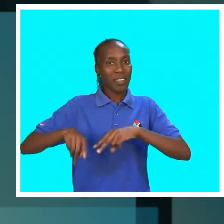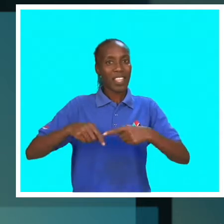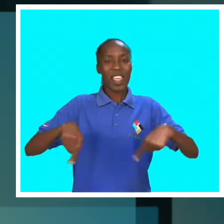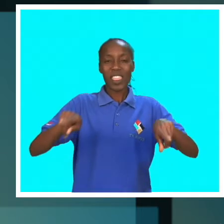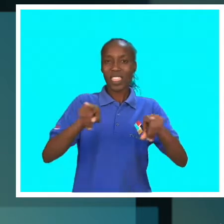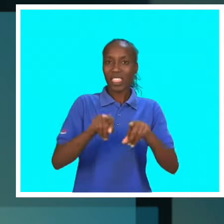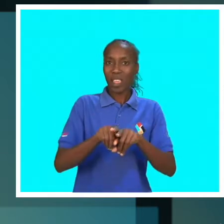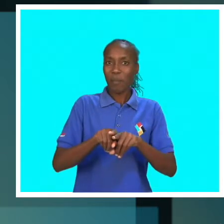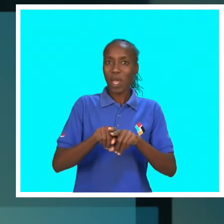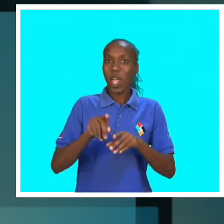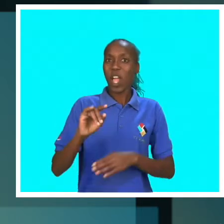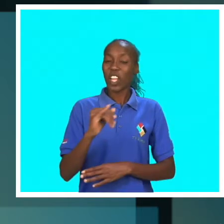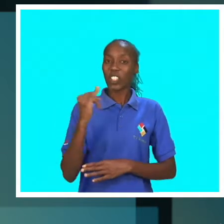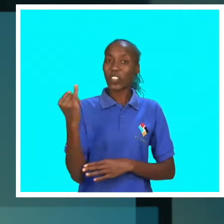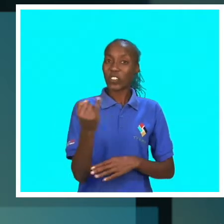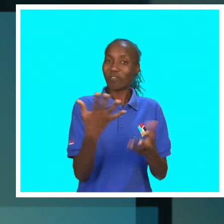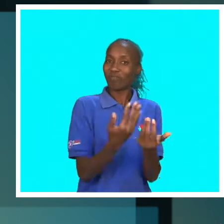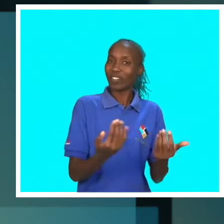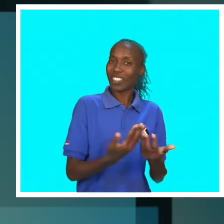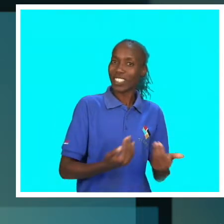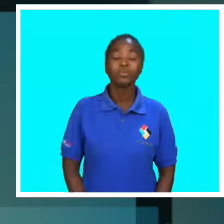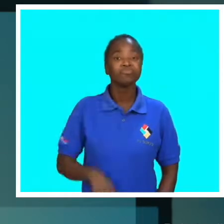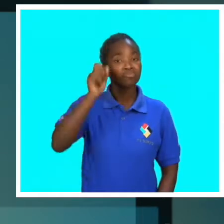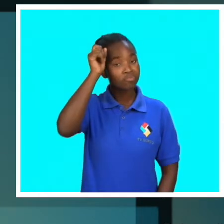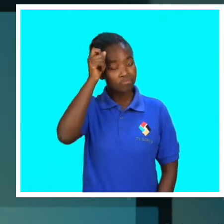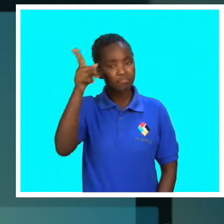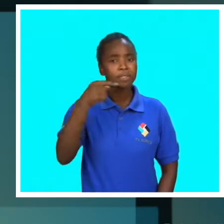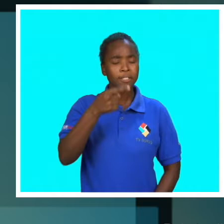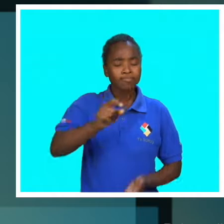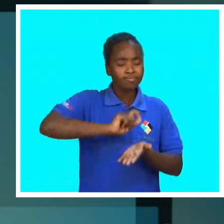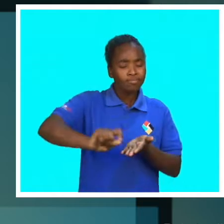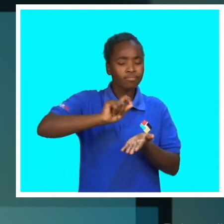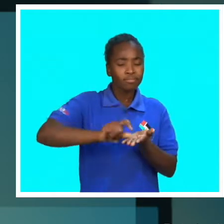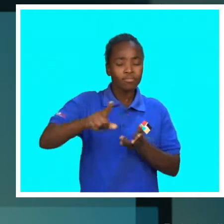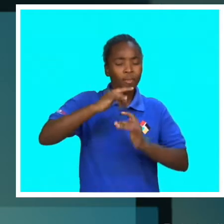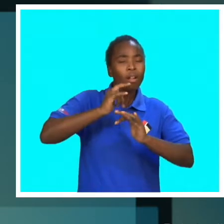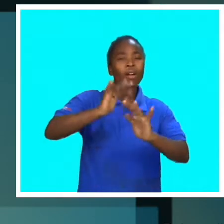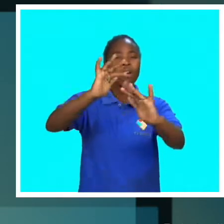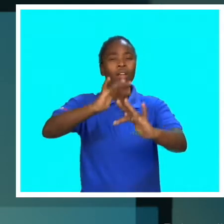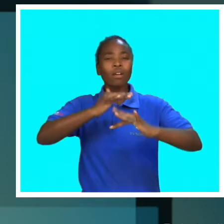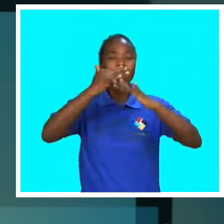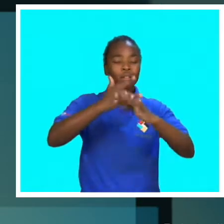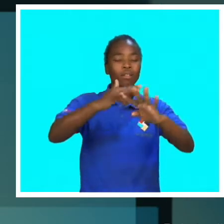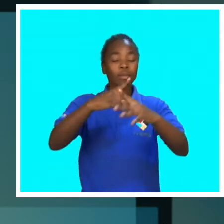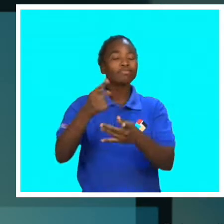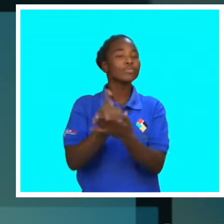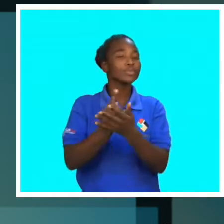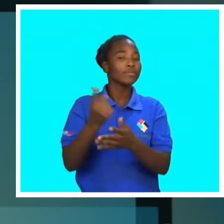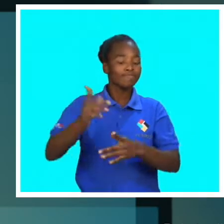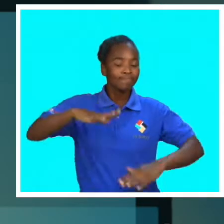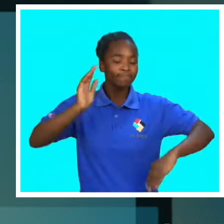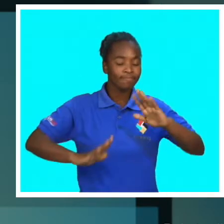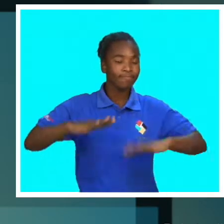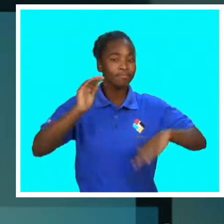são levadas para a execução e atuações. Pela tradição, o compositor de engalanga deve ser ao mesmo